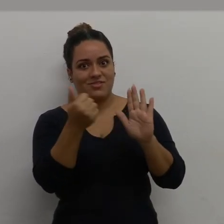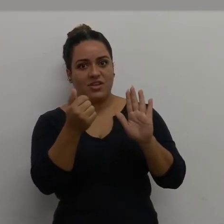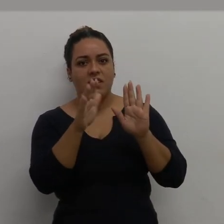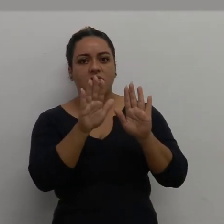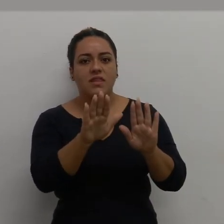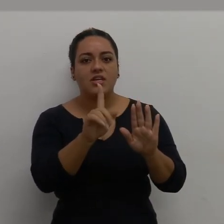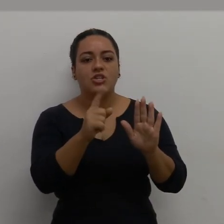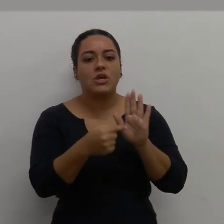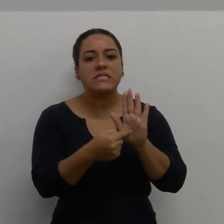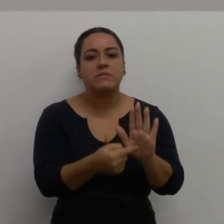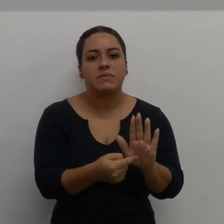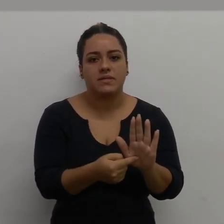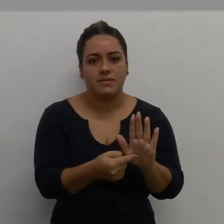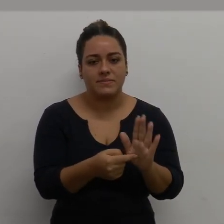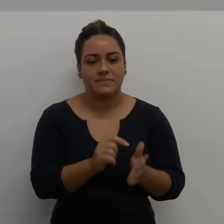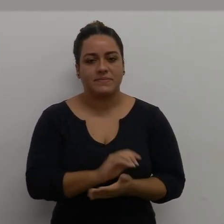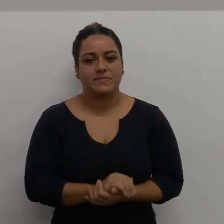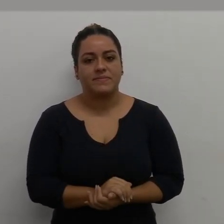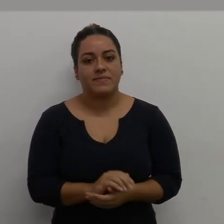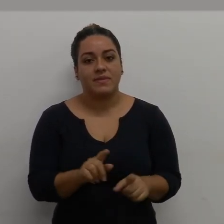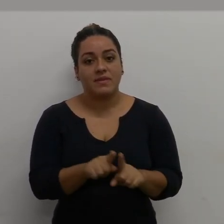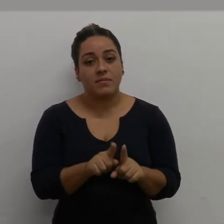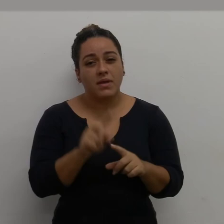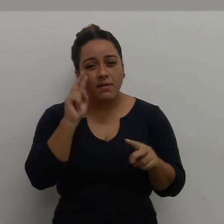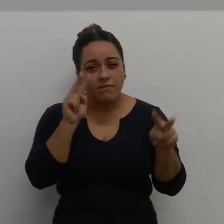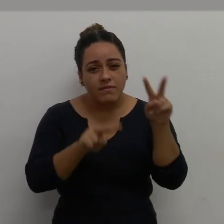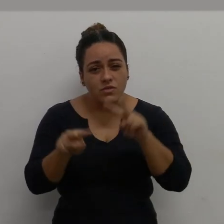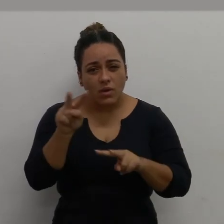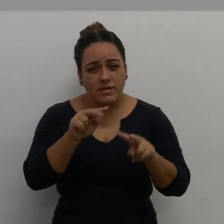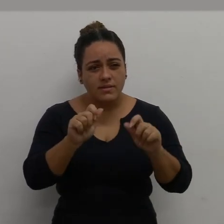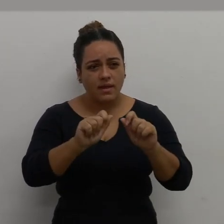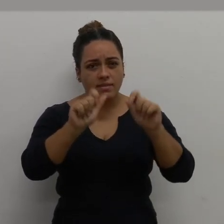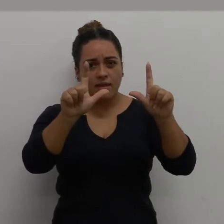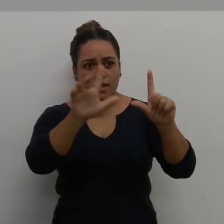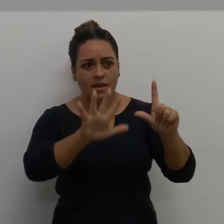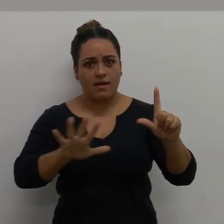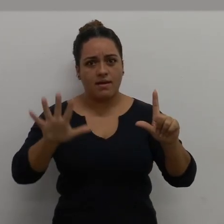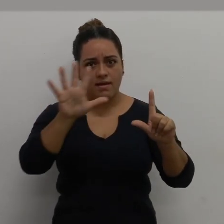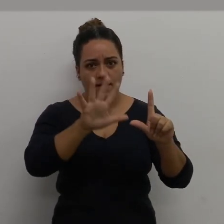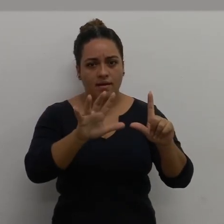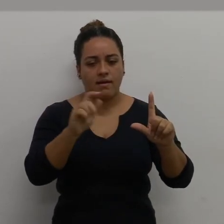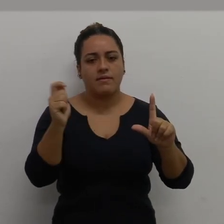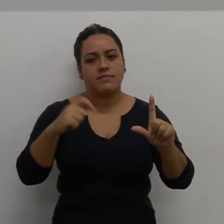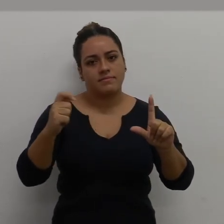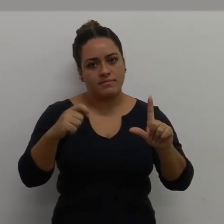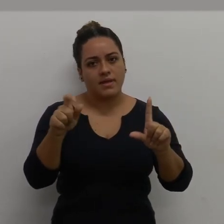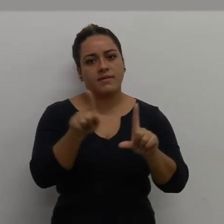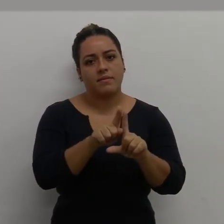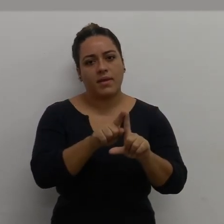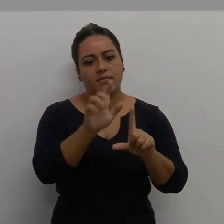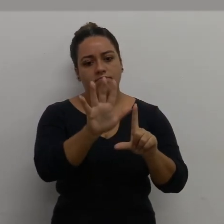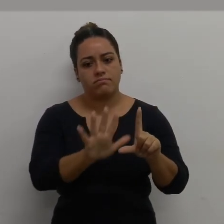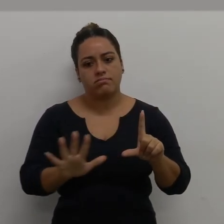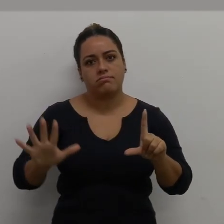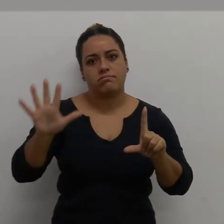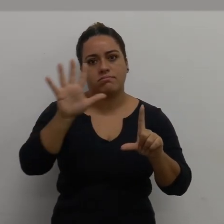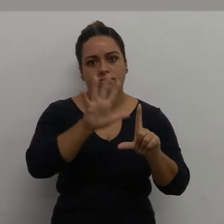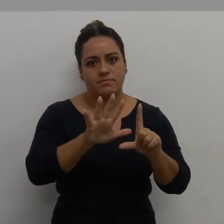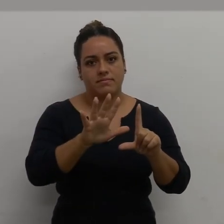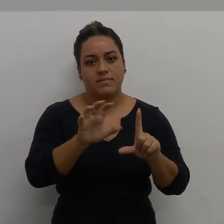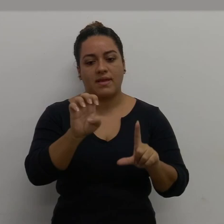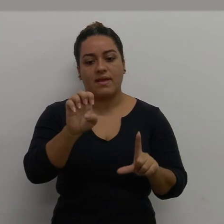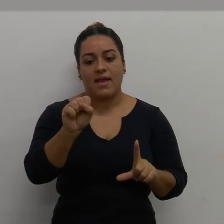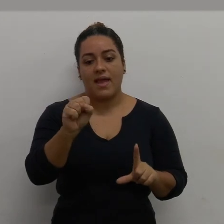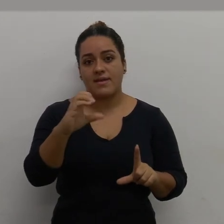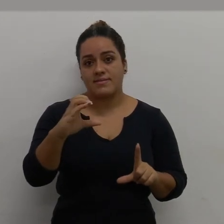ele não desabilita, ele deixa de exibir, né? Se eu clicar em visualizar, tela inteira, a planilha ocupa todo o espaço da tela.